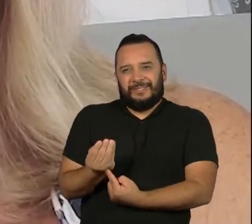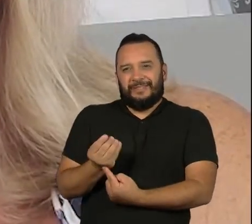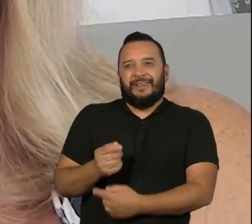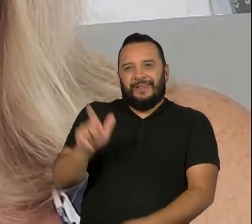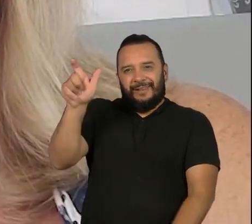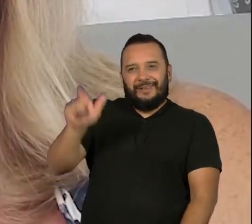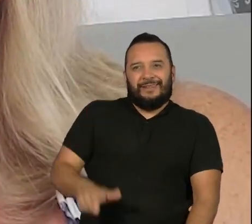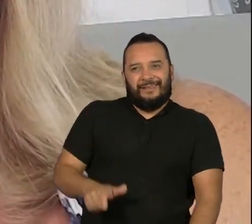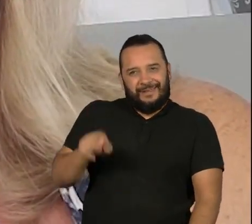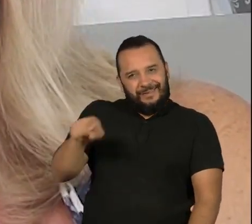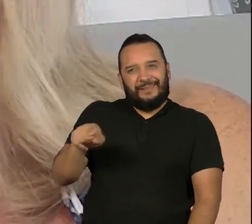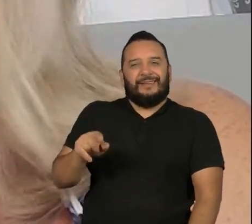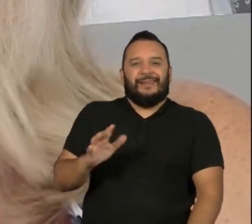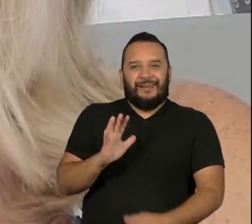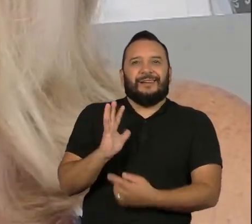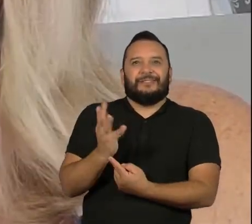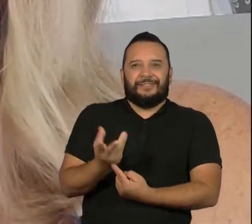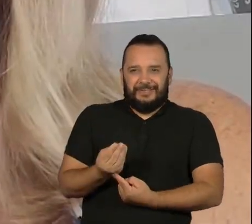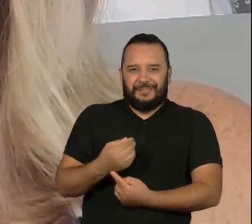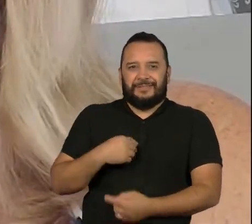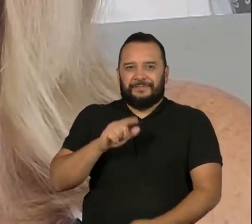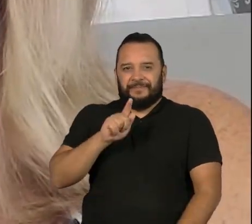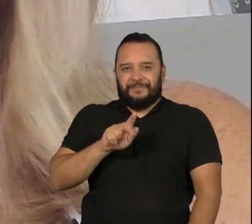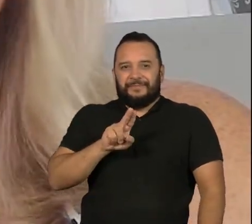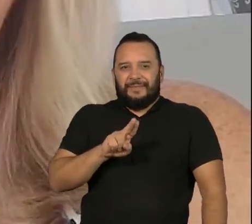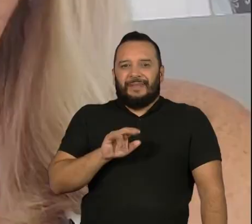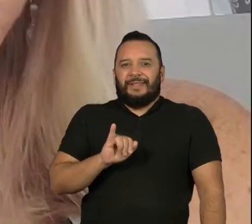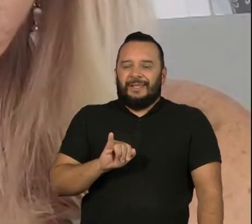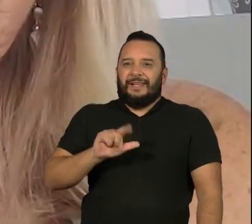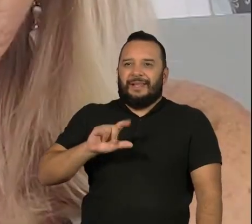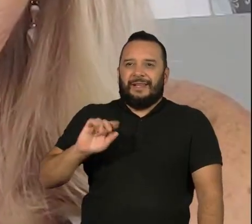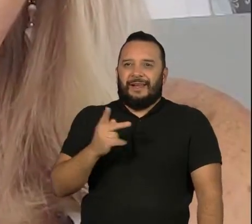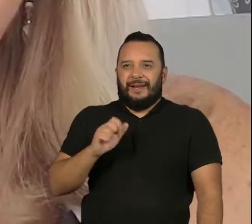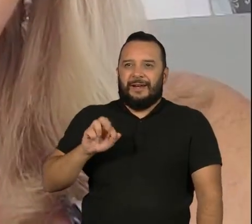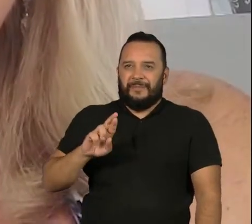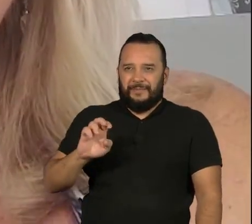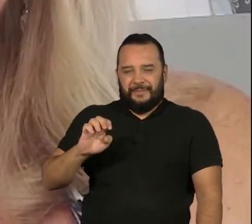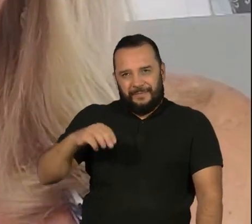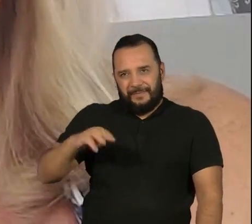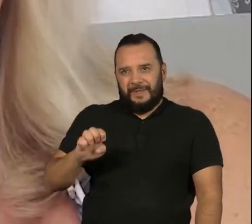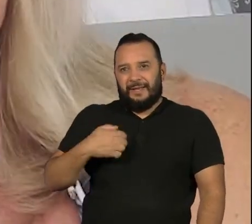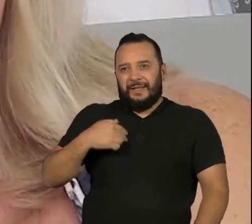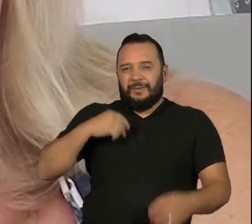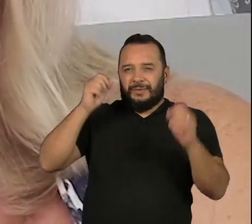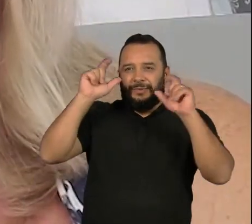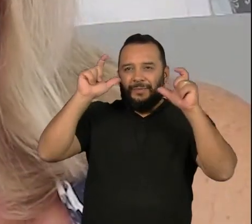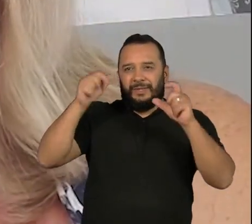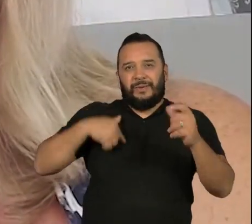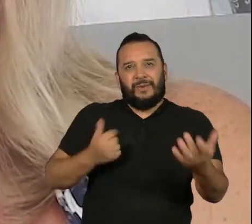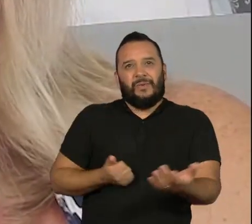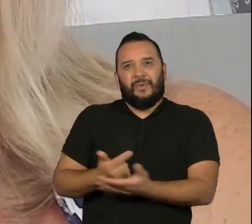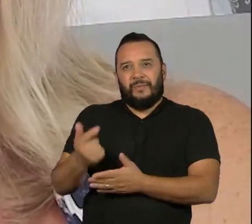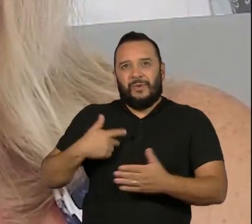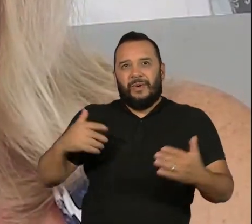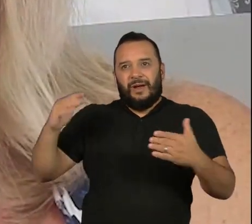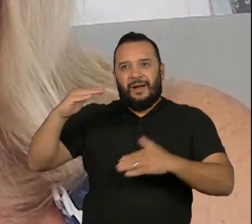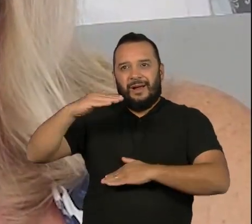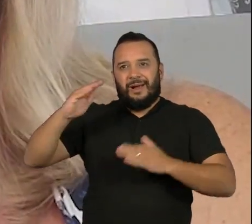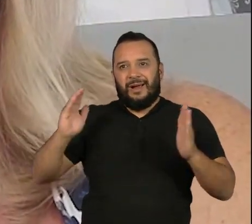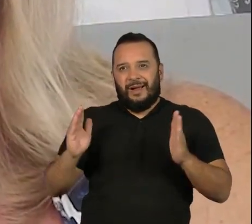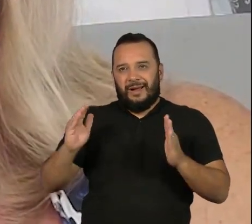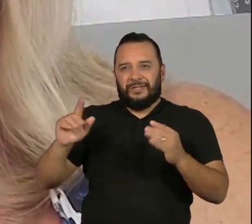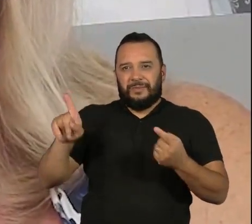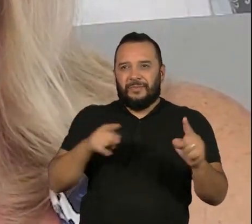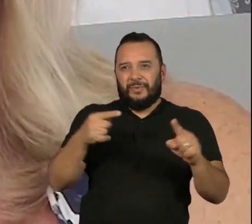artista. O Guilherme me surpreendeu quando ele comprou uma caixa de som. Ele tinha 12